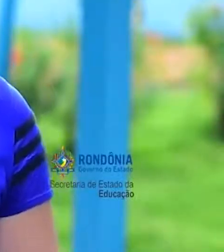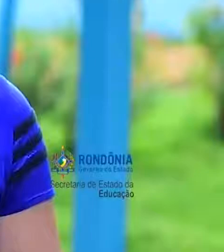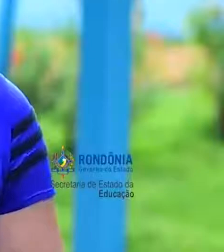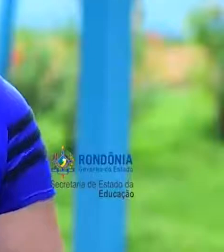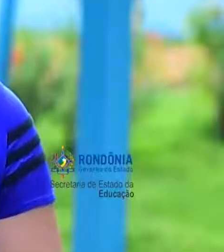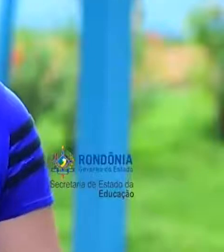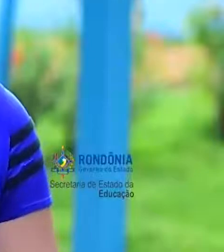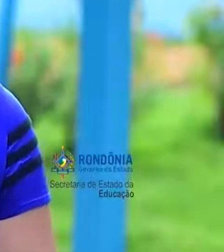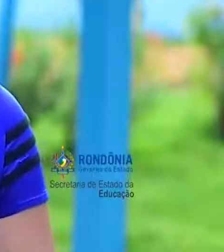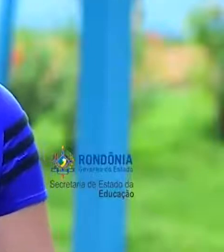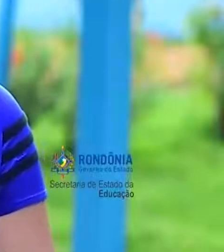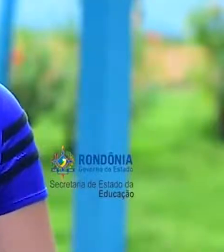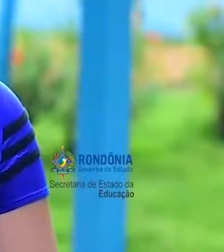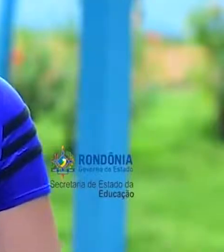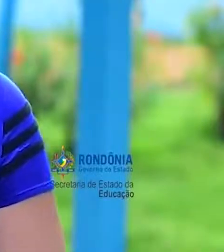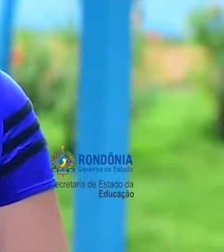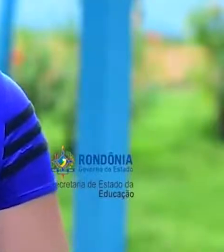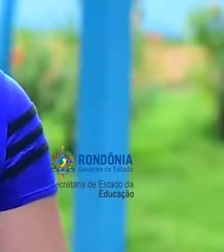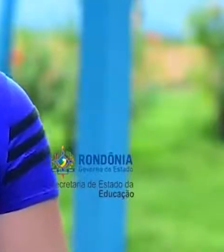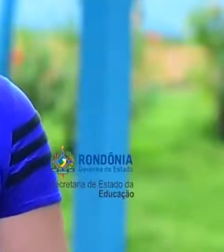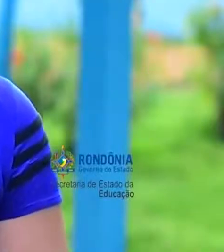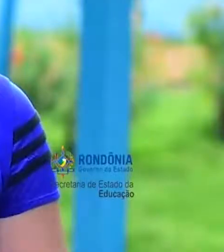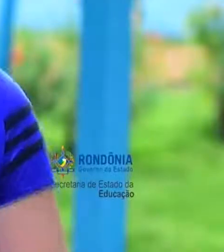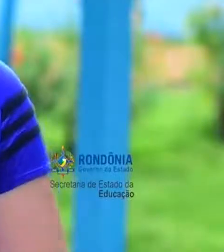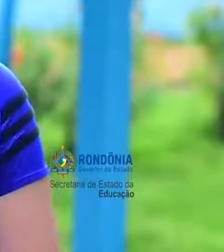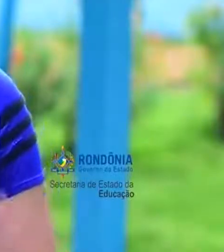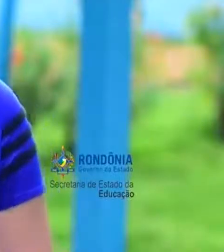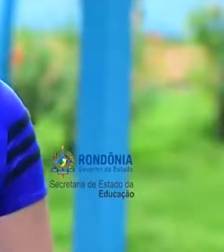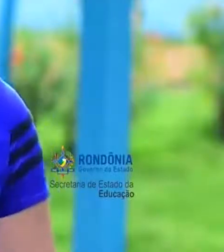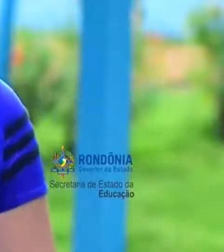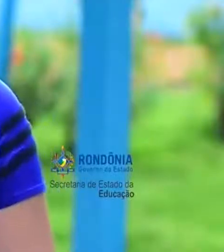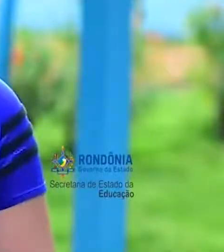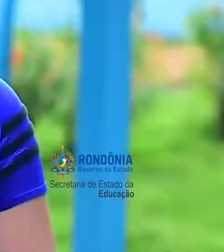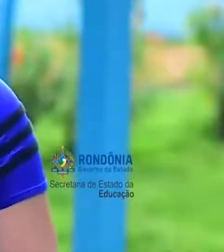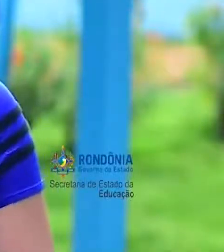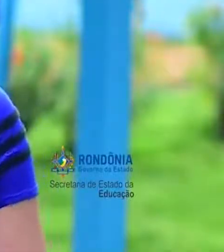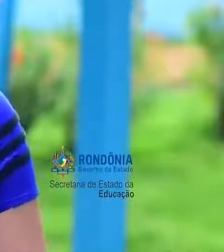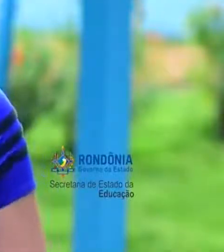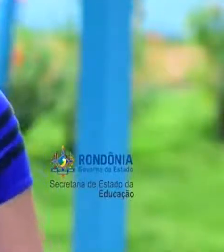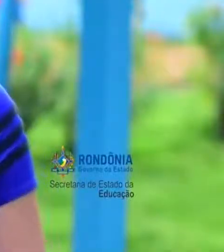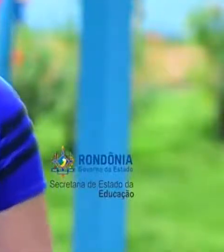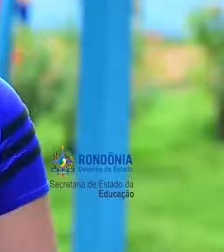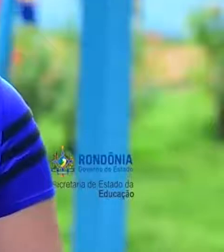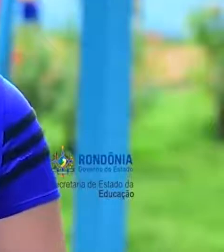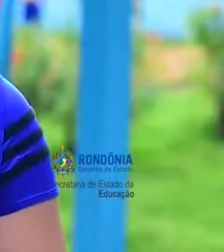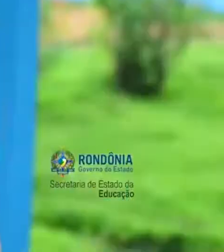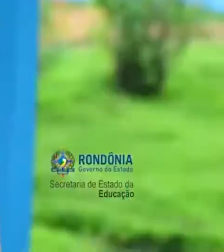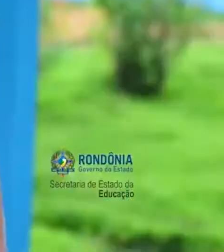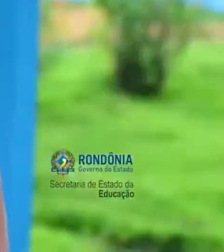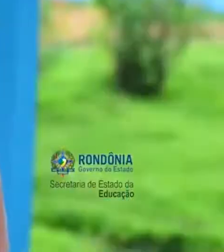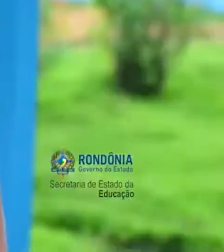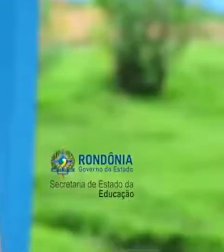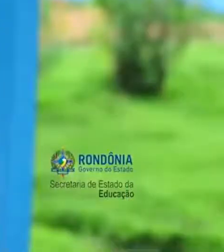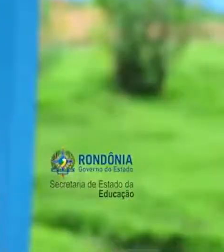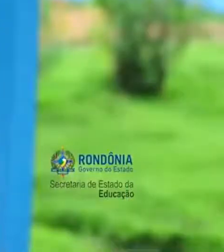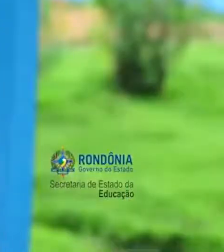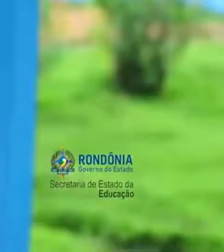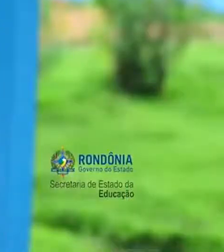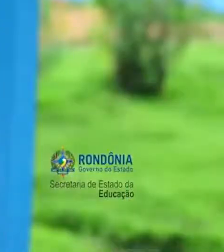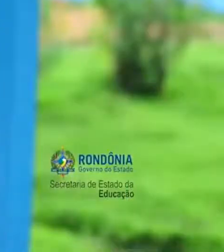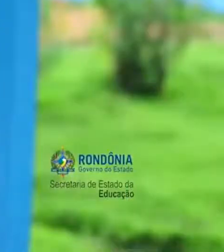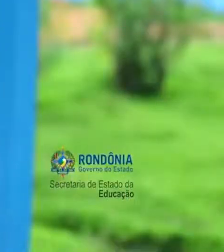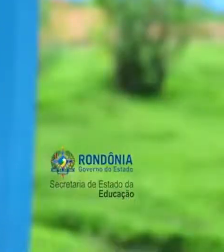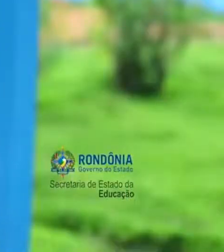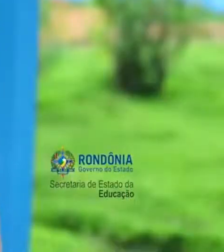treina muito com o peso do próprio corpo, além de também queimar muitas calorias e promover a melhora da qualidade de vida. As pessoas têm aderido a esse tipo